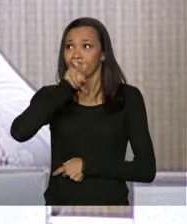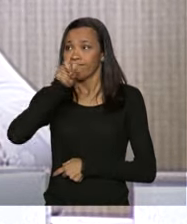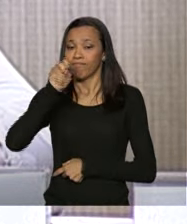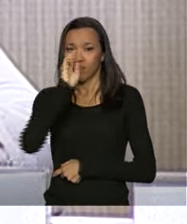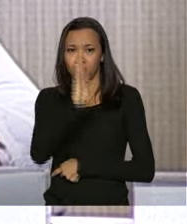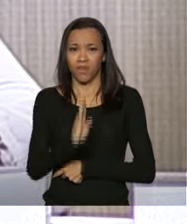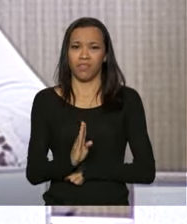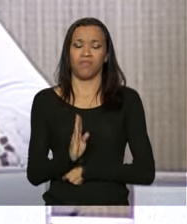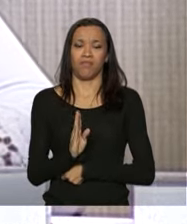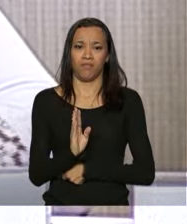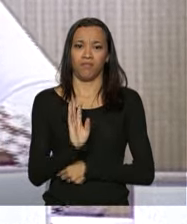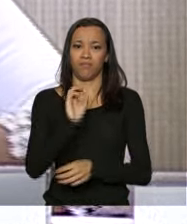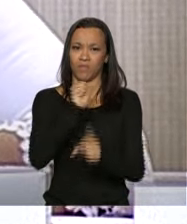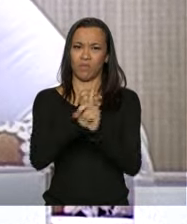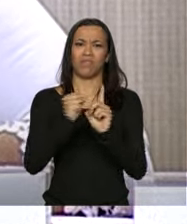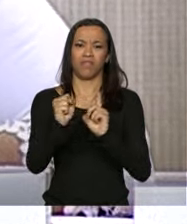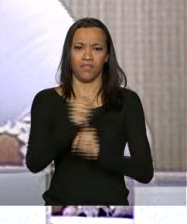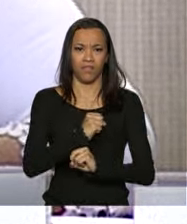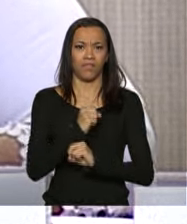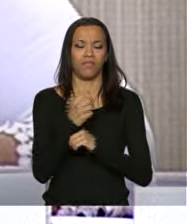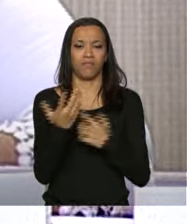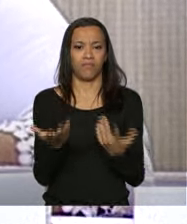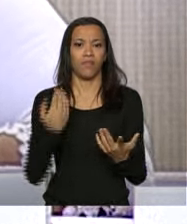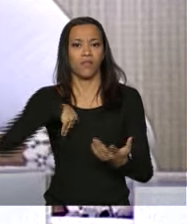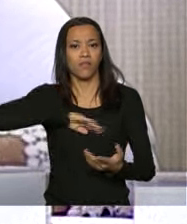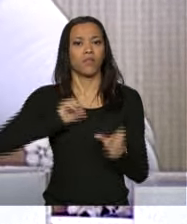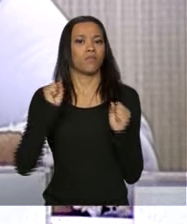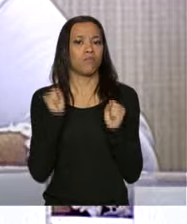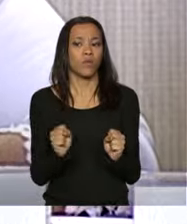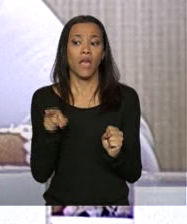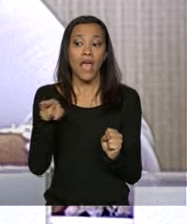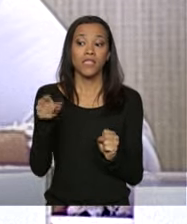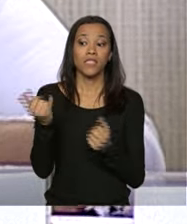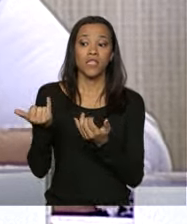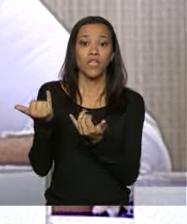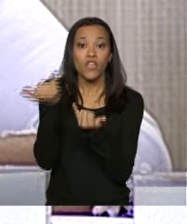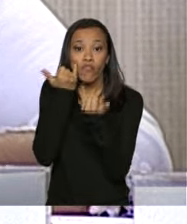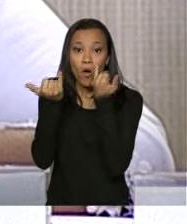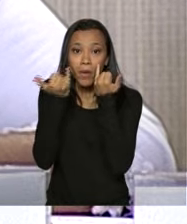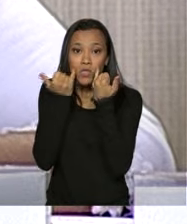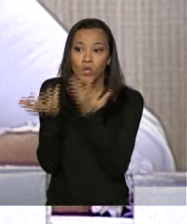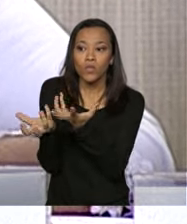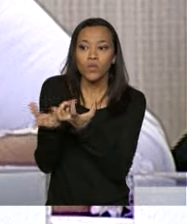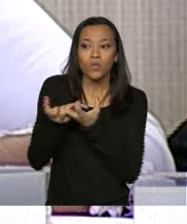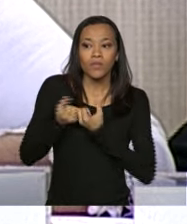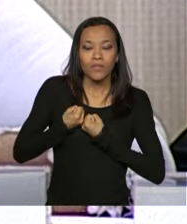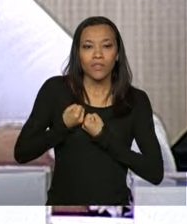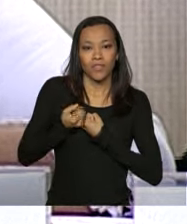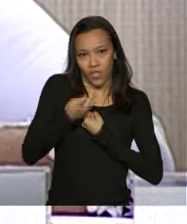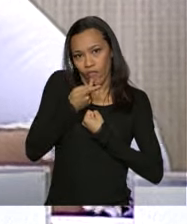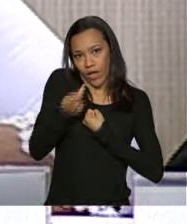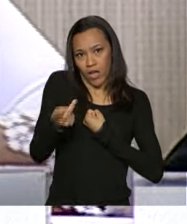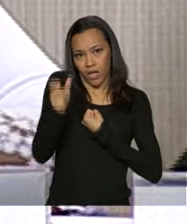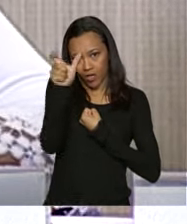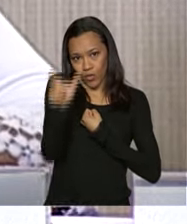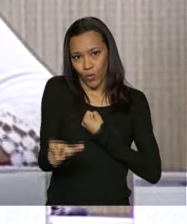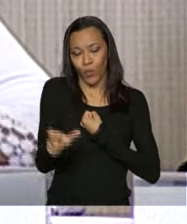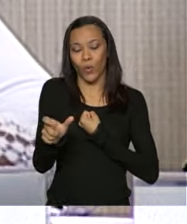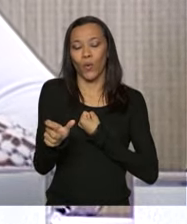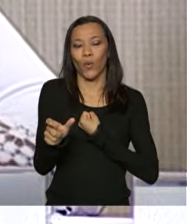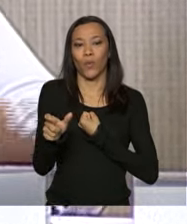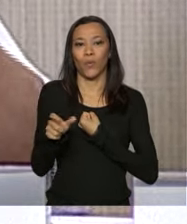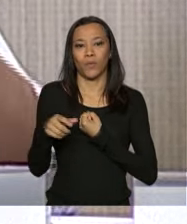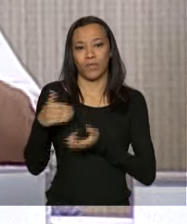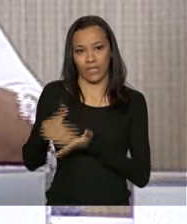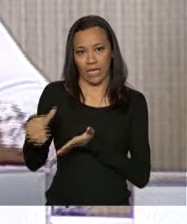sociedade e que a gente possa com essas informações, eu tô procurando até o secretário Gabriel que a gente se junte, né,